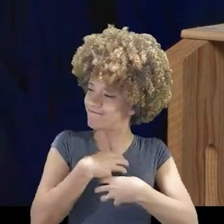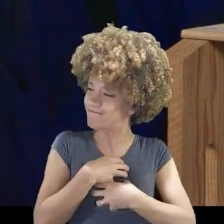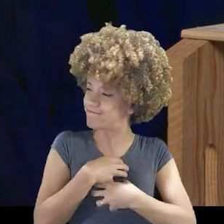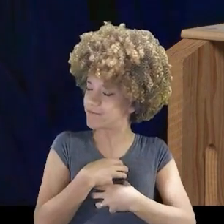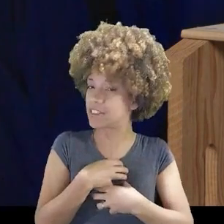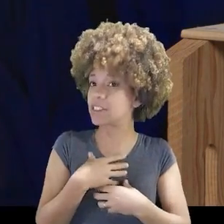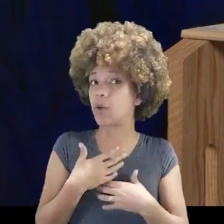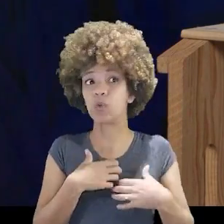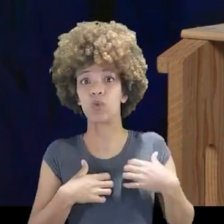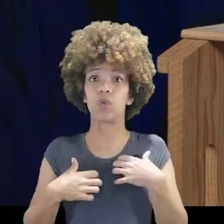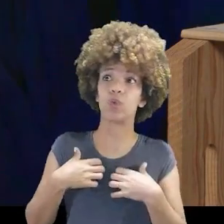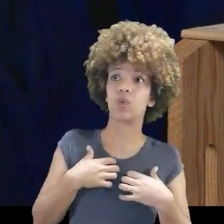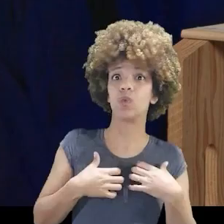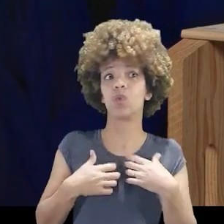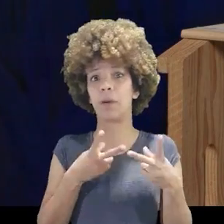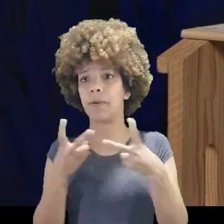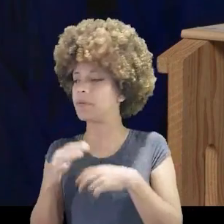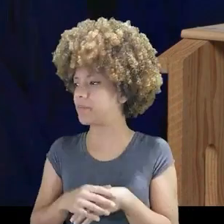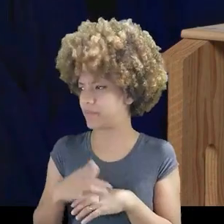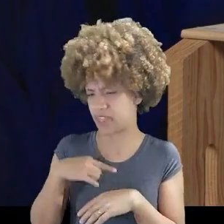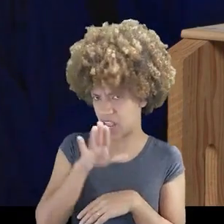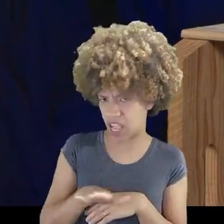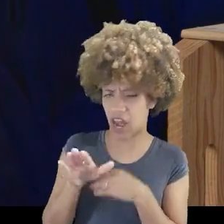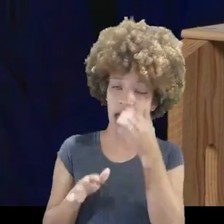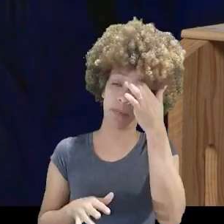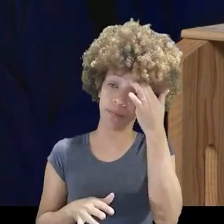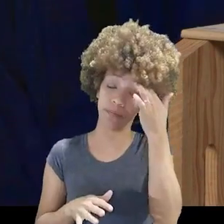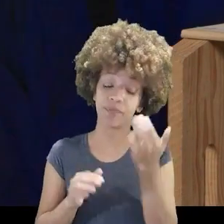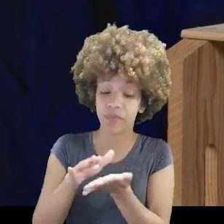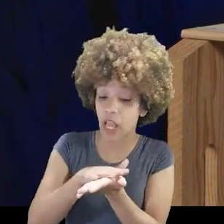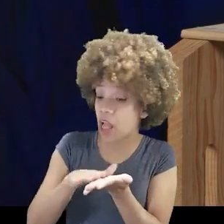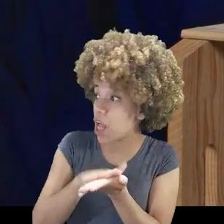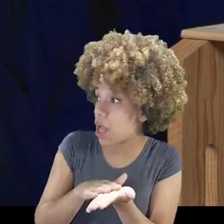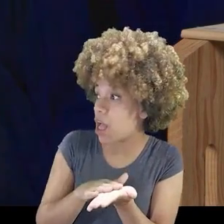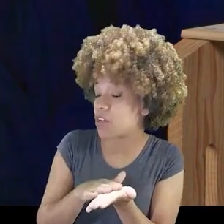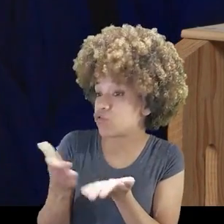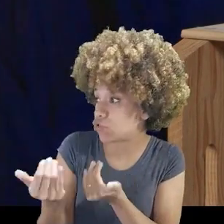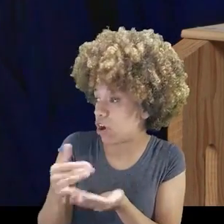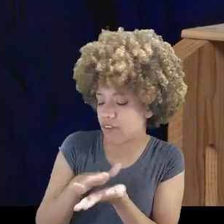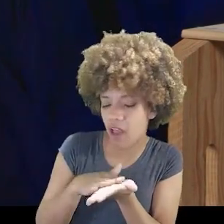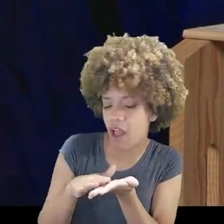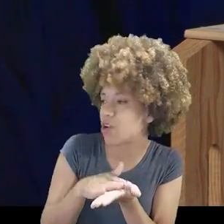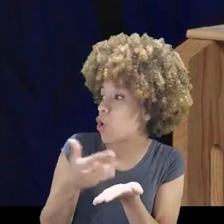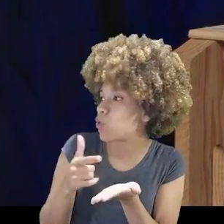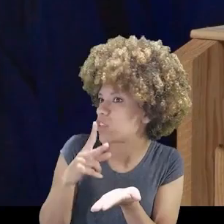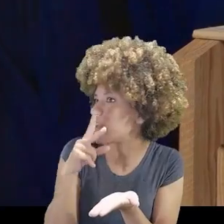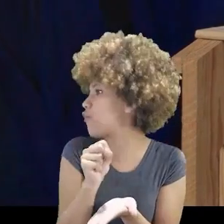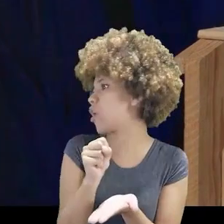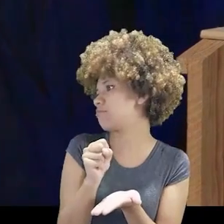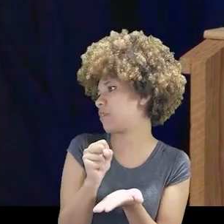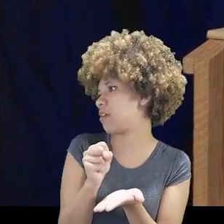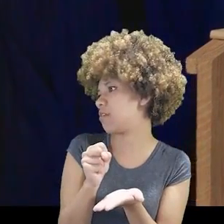então deixam mais ficam Aflitos eu pego a galera eu pego a mão deixar o jovem não é uma mão leve é uma mão que não tem